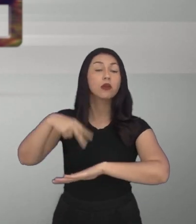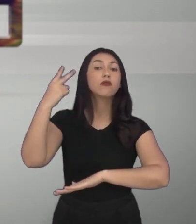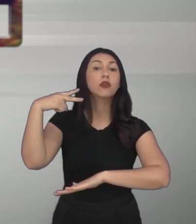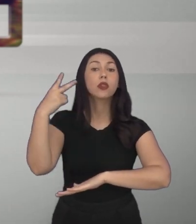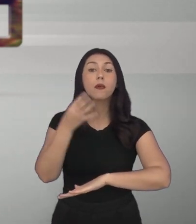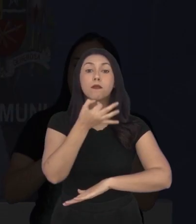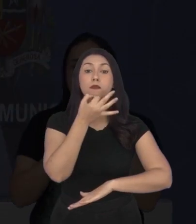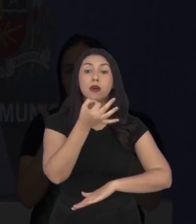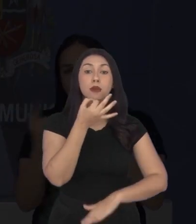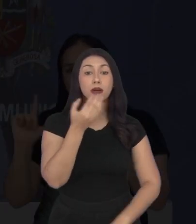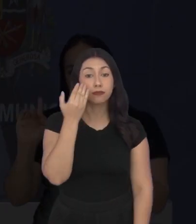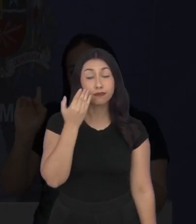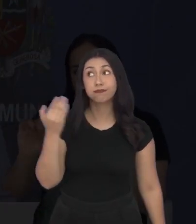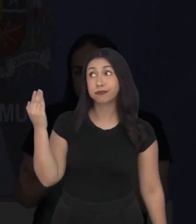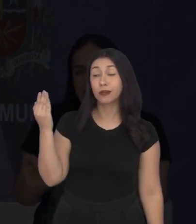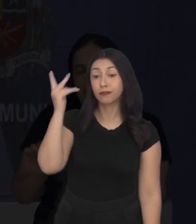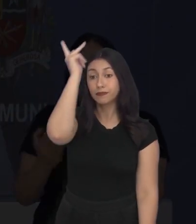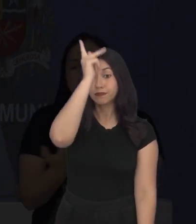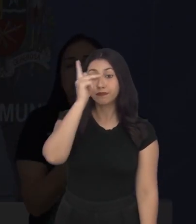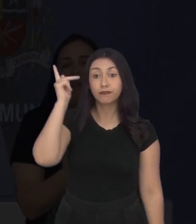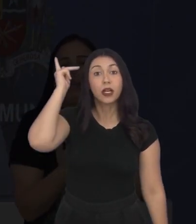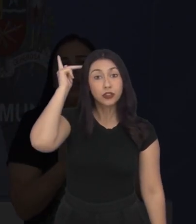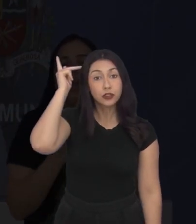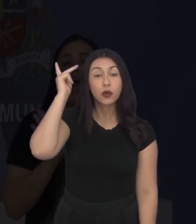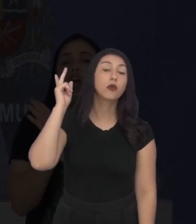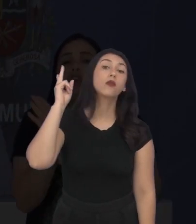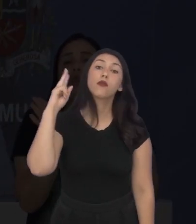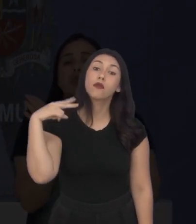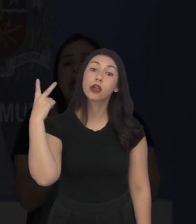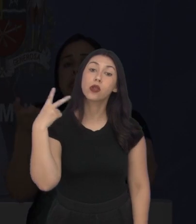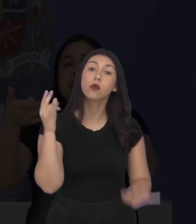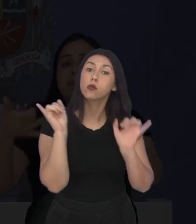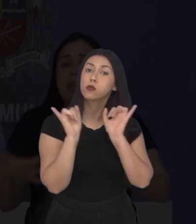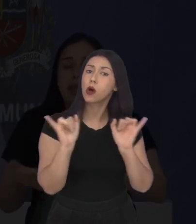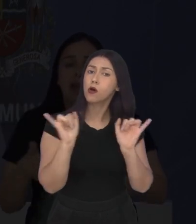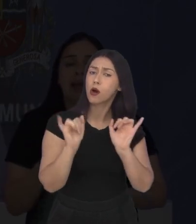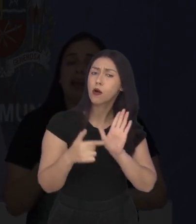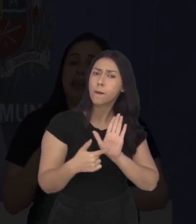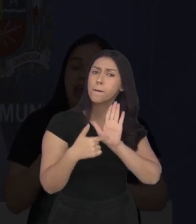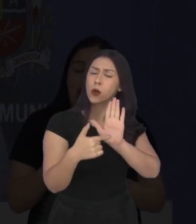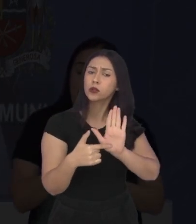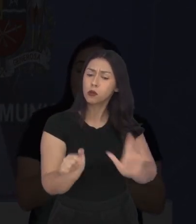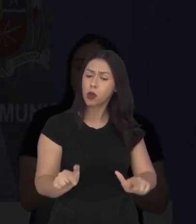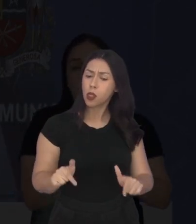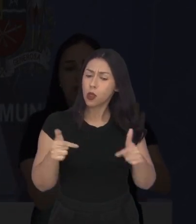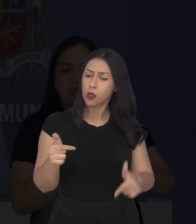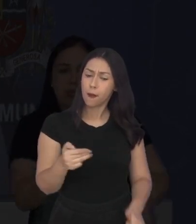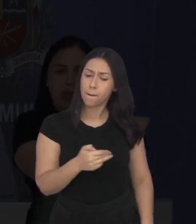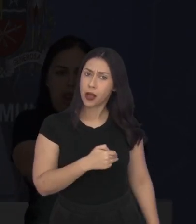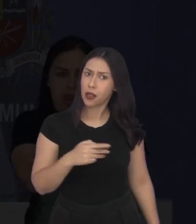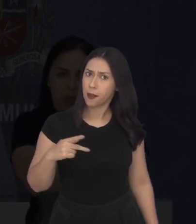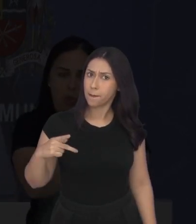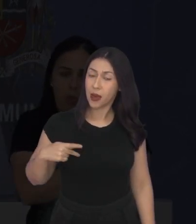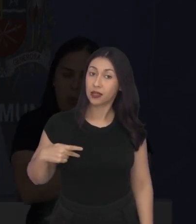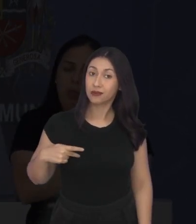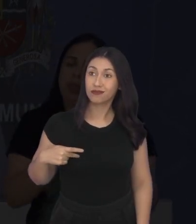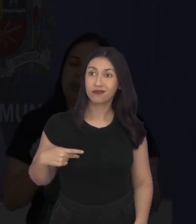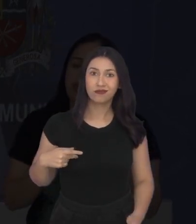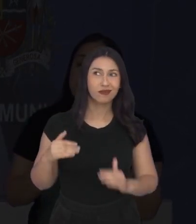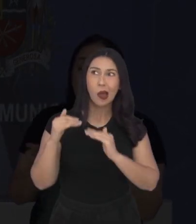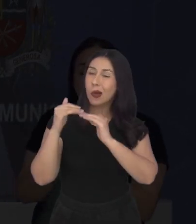ser transmitida através da picada de um mosquito, especificamente o mosquito Aedes aegypti, que é um mosquito